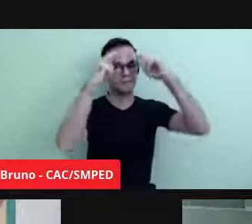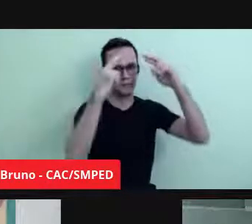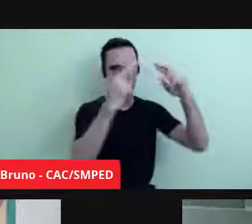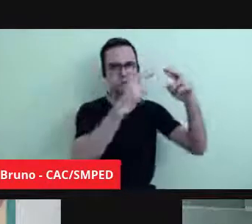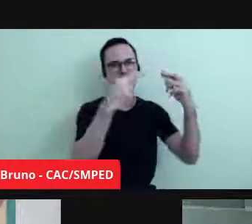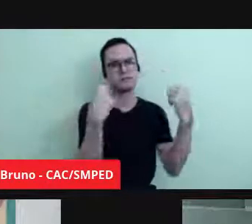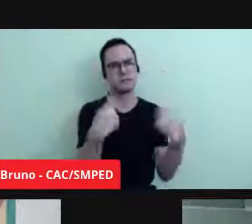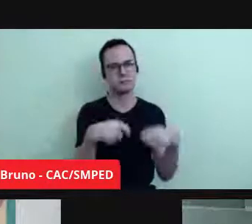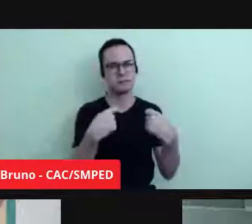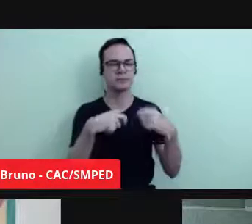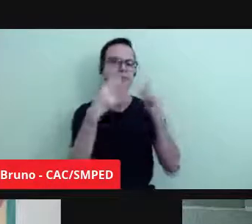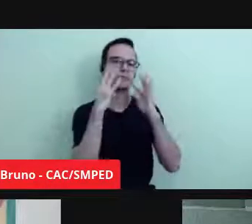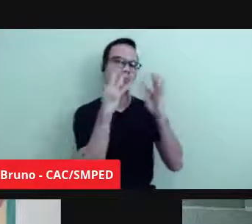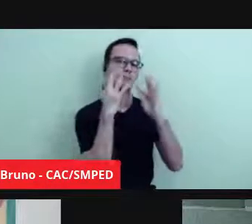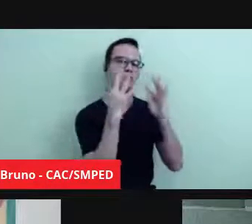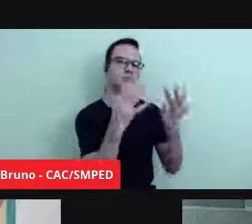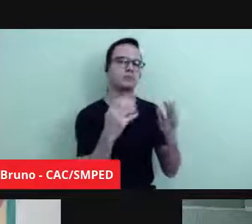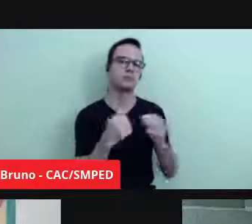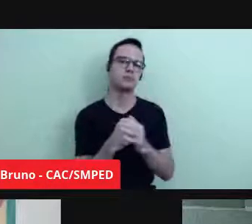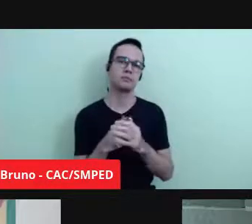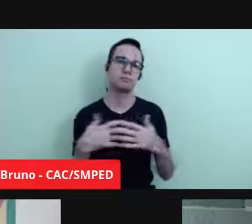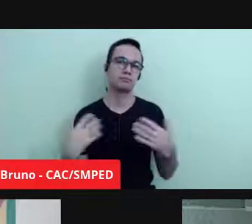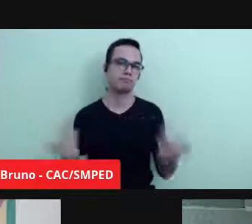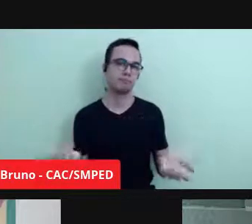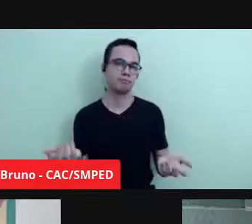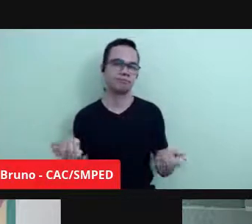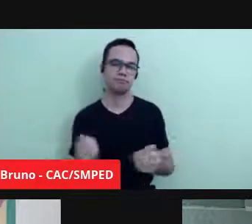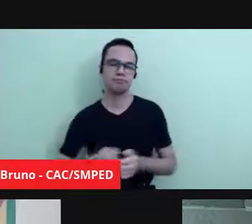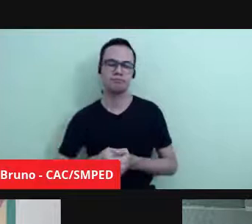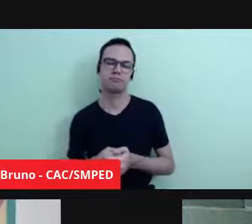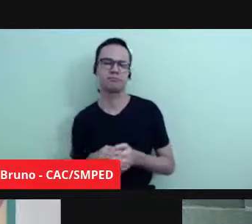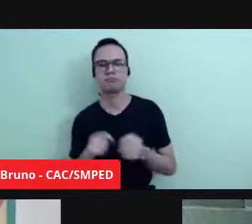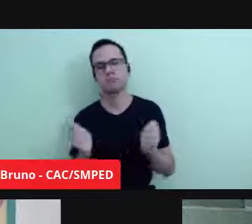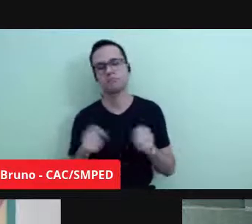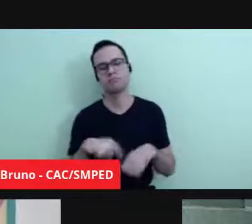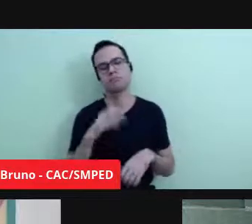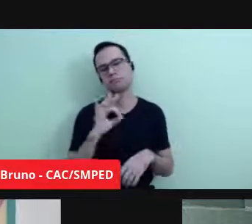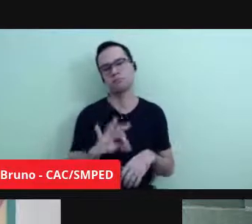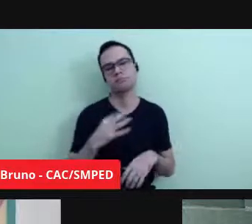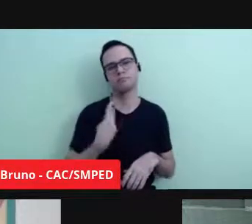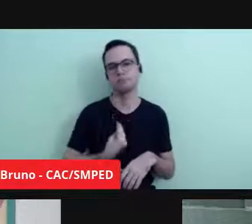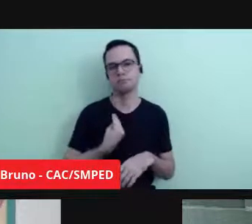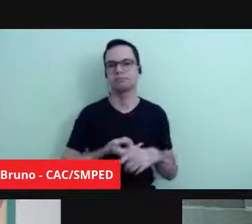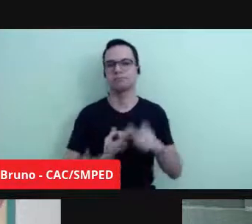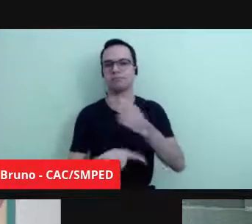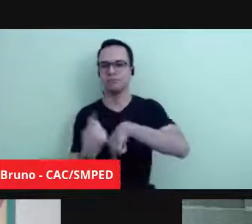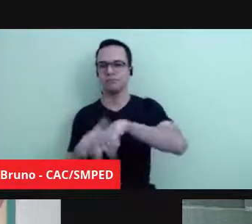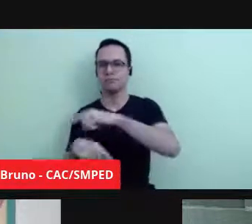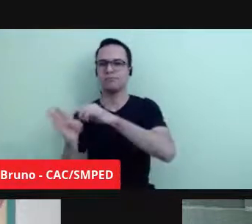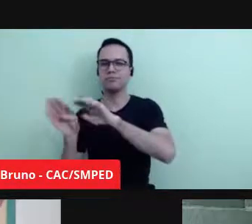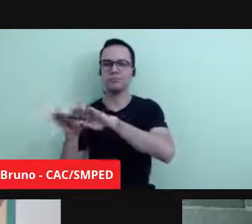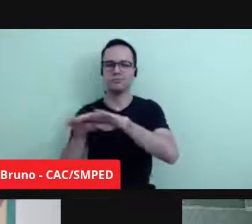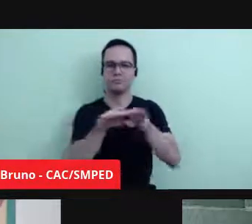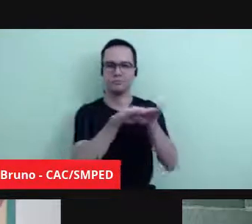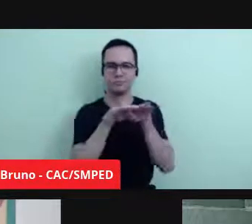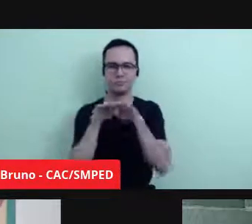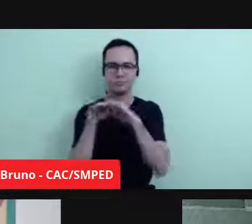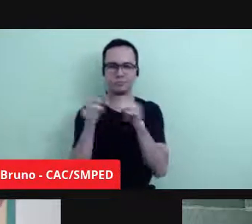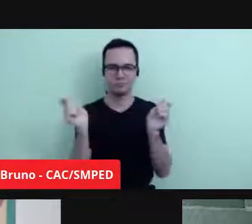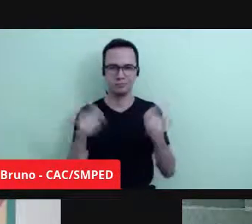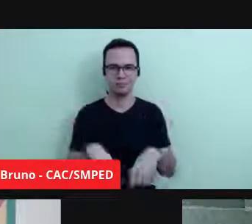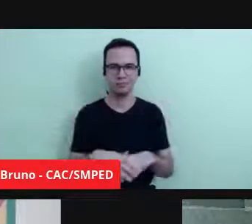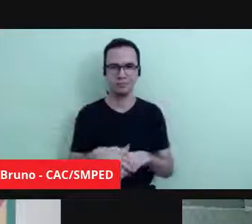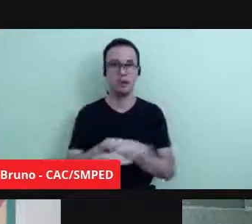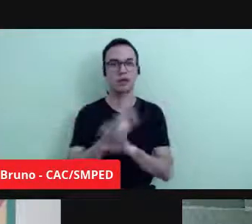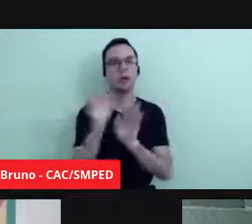precisam ser observadas. Né, o que para que haja essa participação e igualdade de condições, o que todo